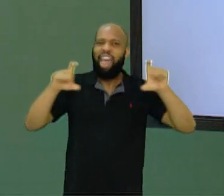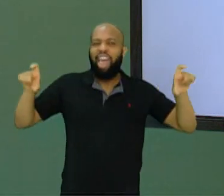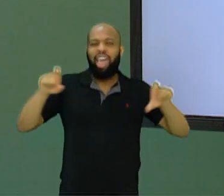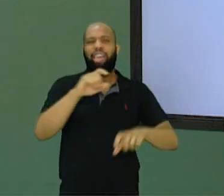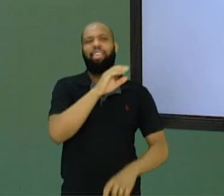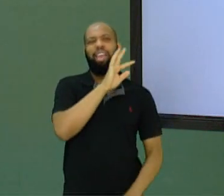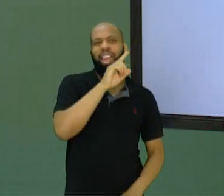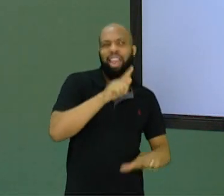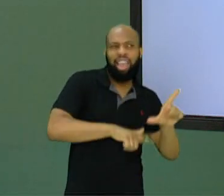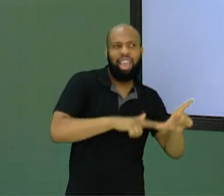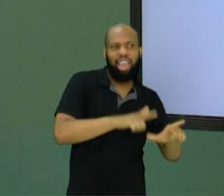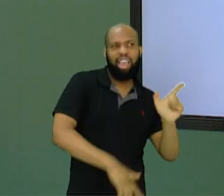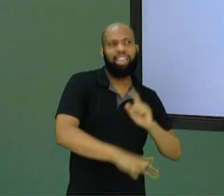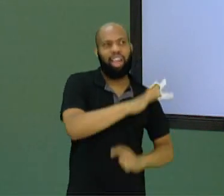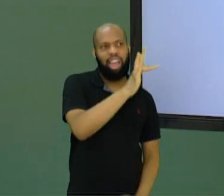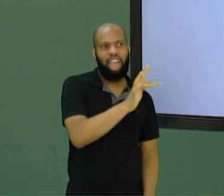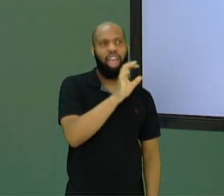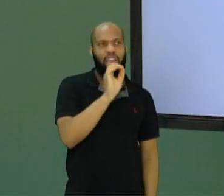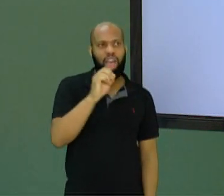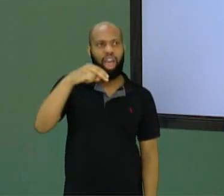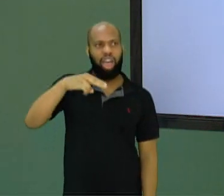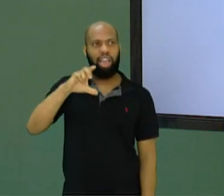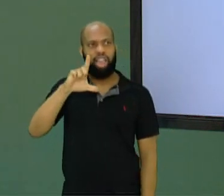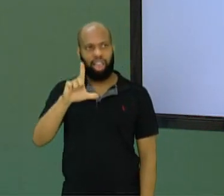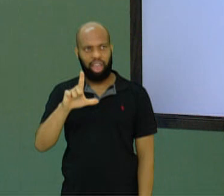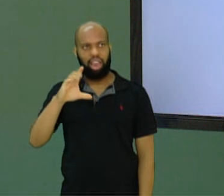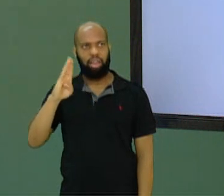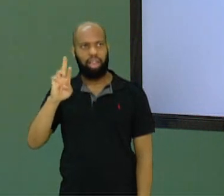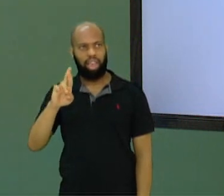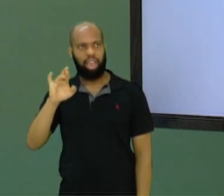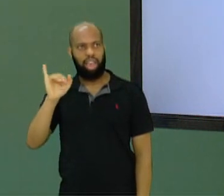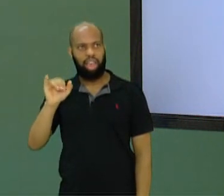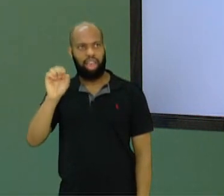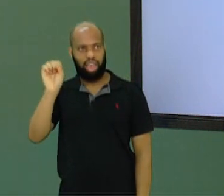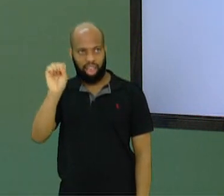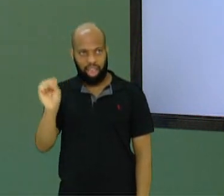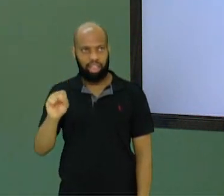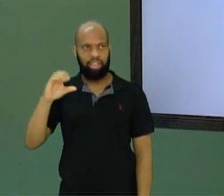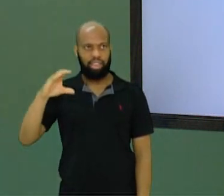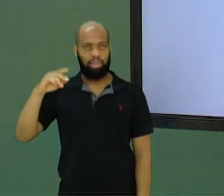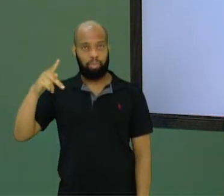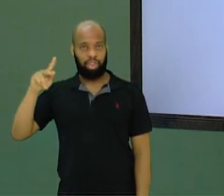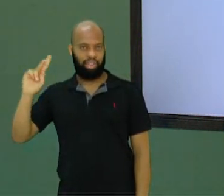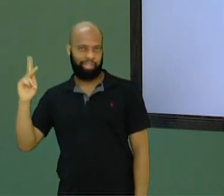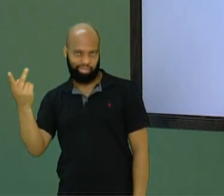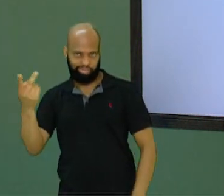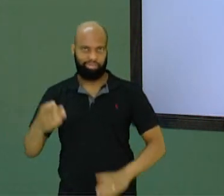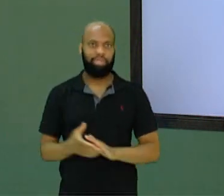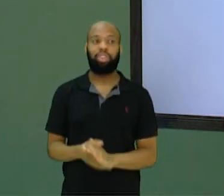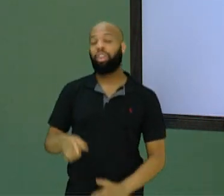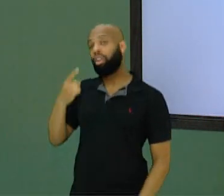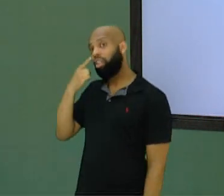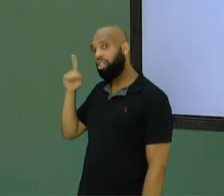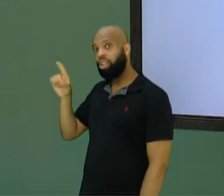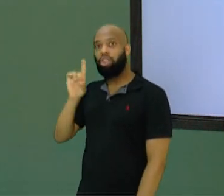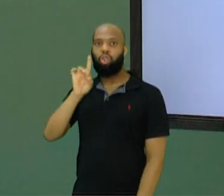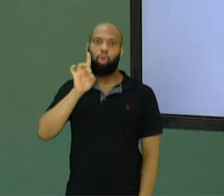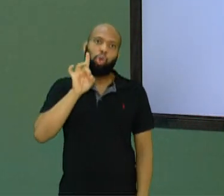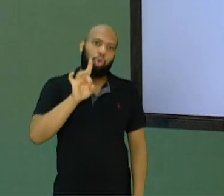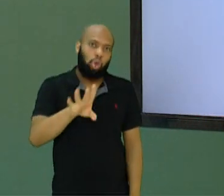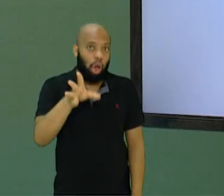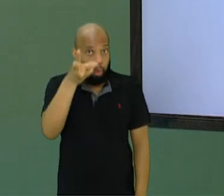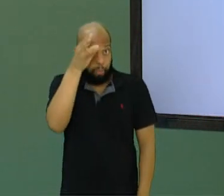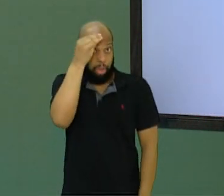briguei, infelizmente saí carregado para o hospital. Quem atrai mais o elétron? Lembrando que essa frase é só para ajudar você